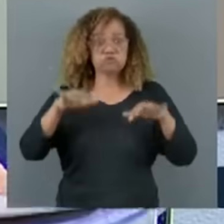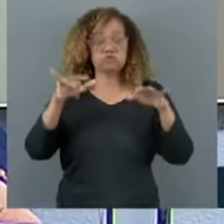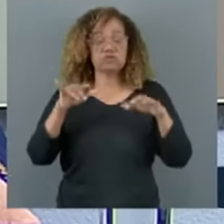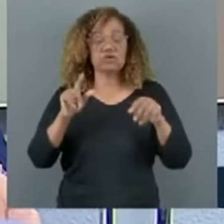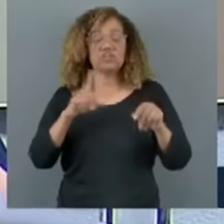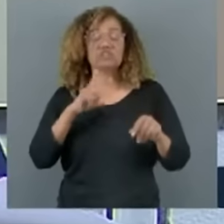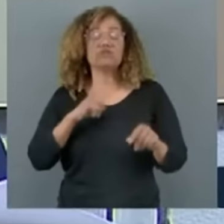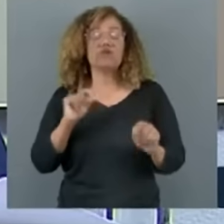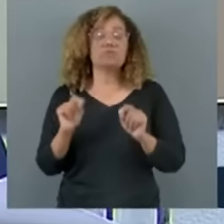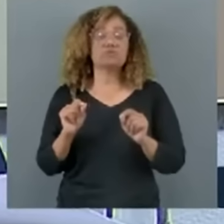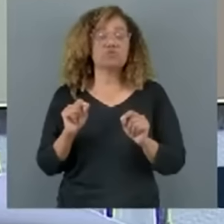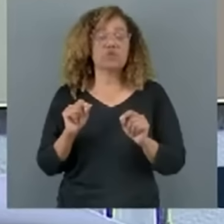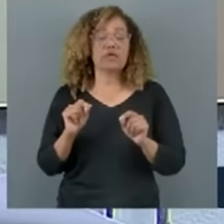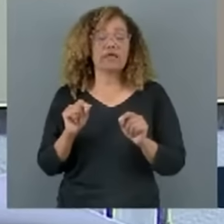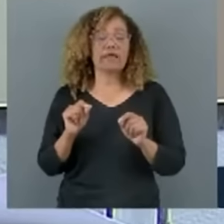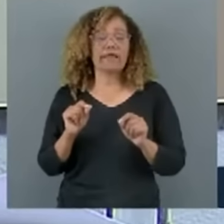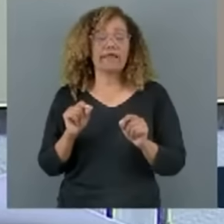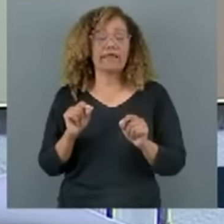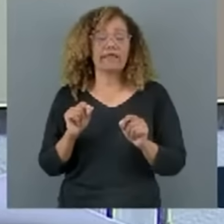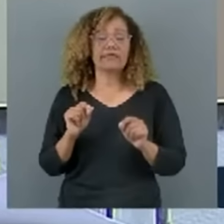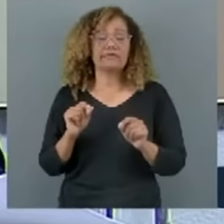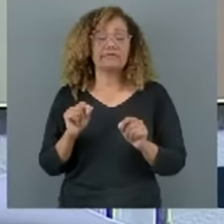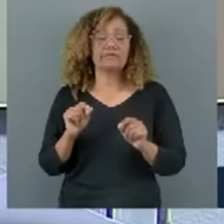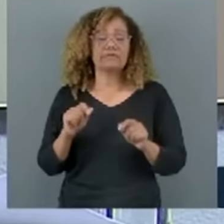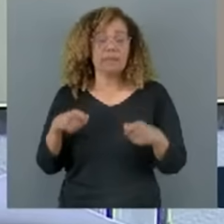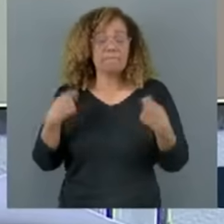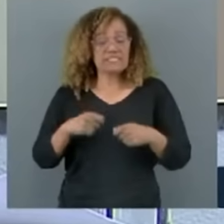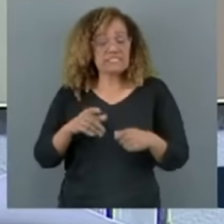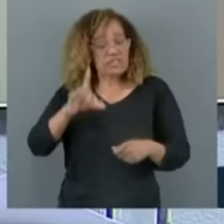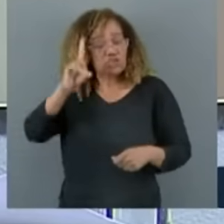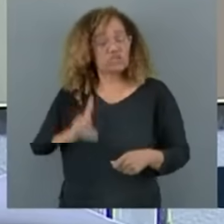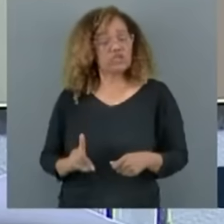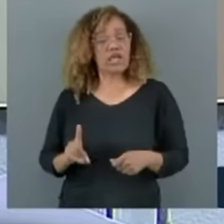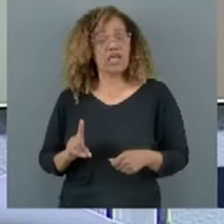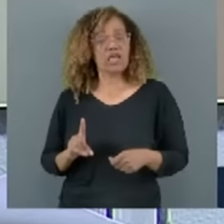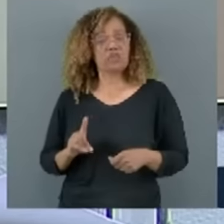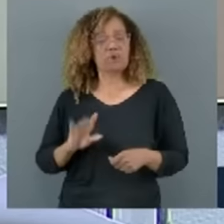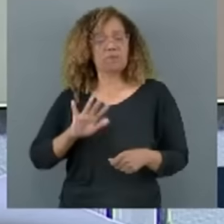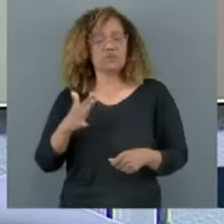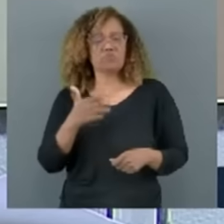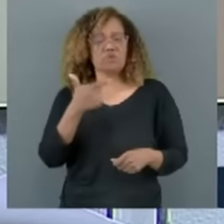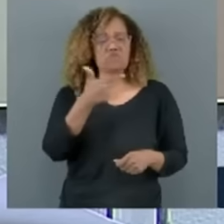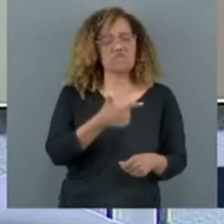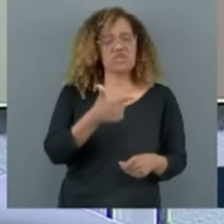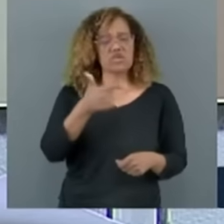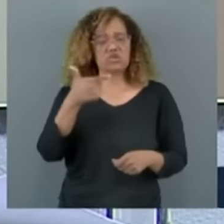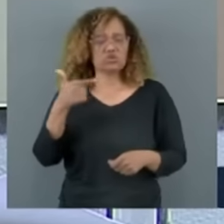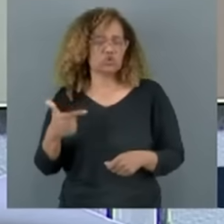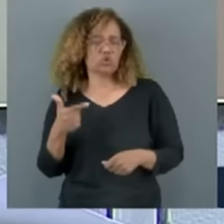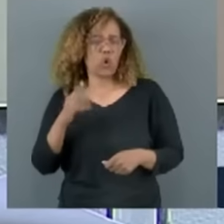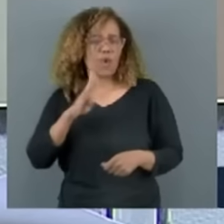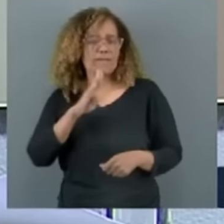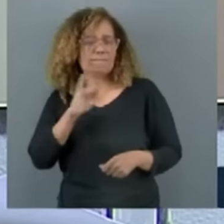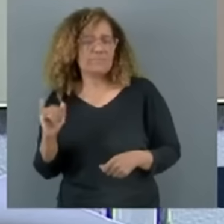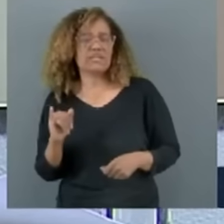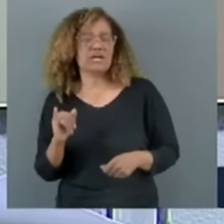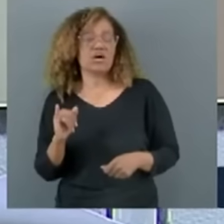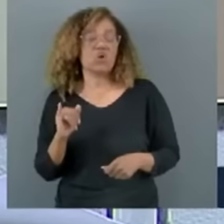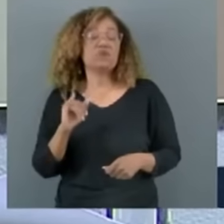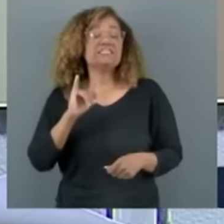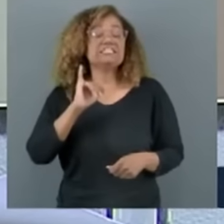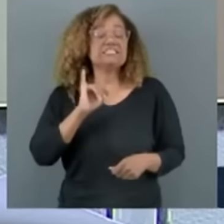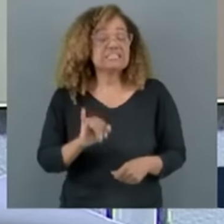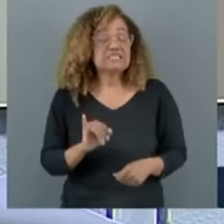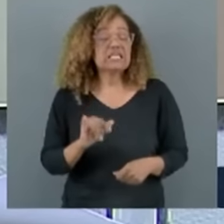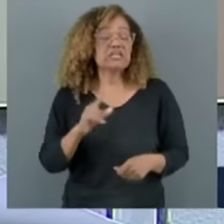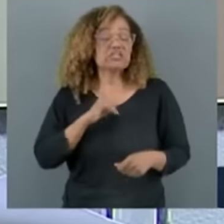subtração naquilo que teríamos direito de captar, que era algo em torno de 22 bilhões, se tivesse quem